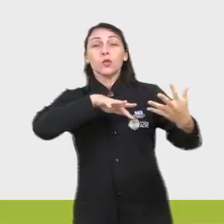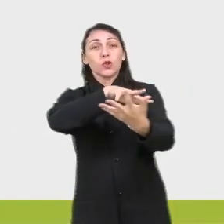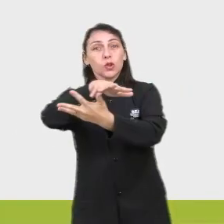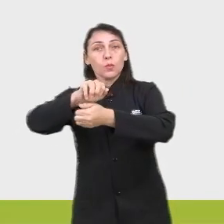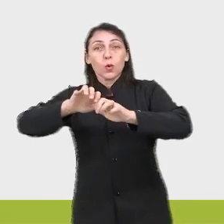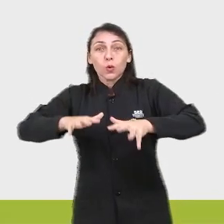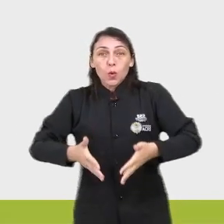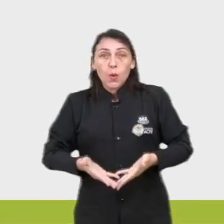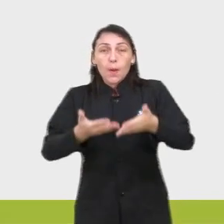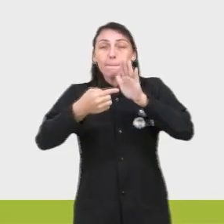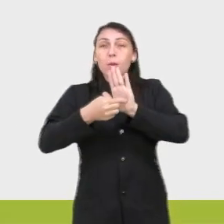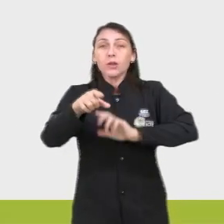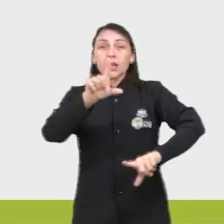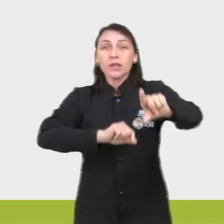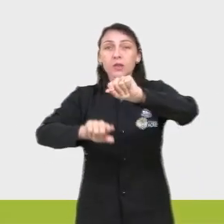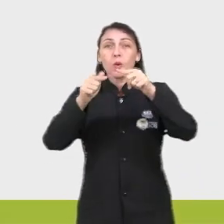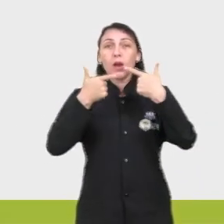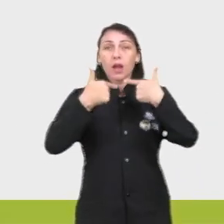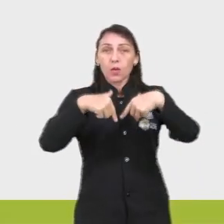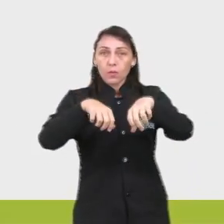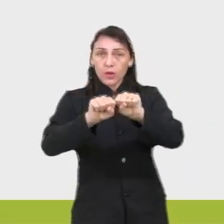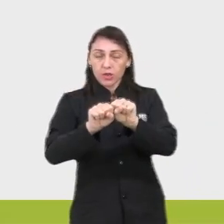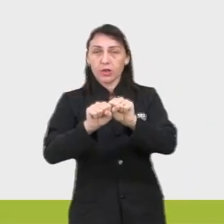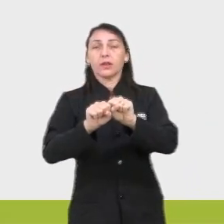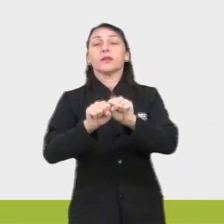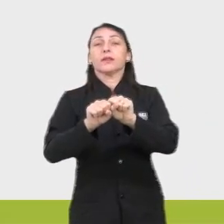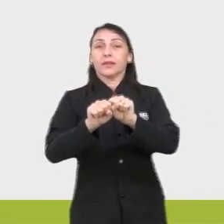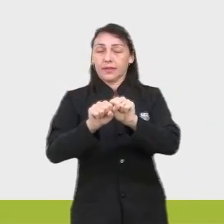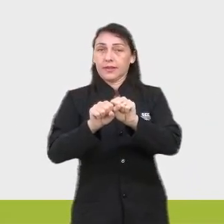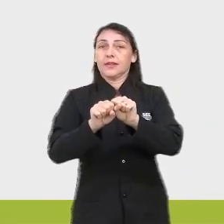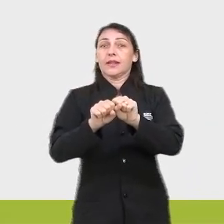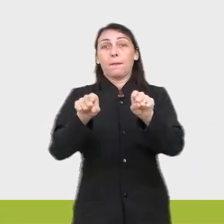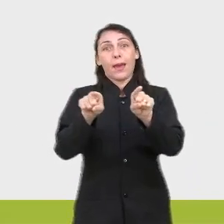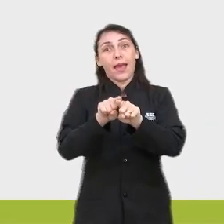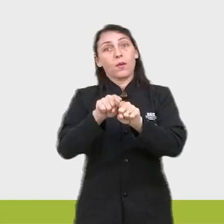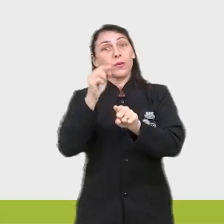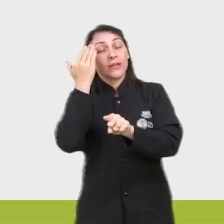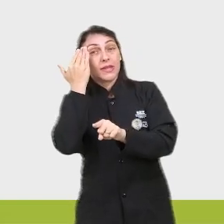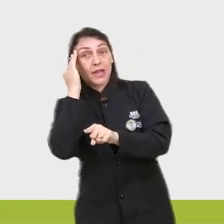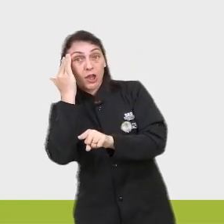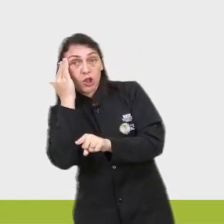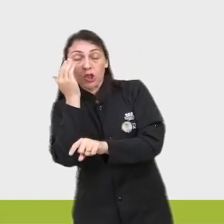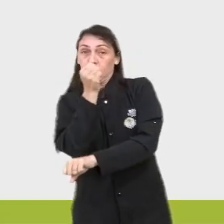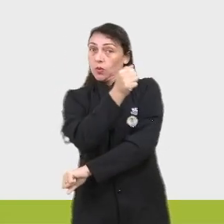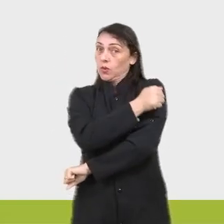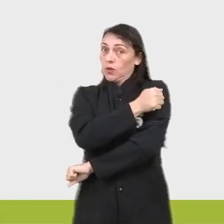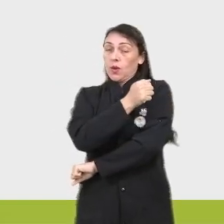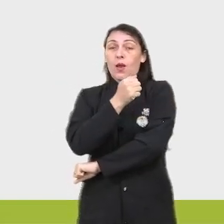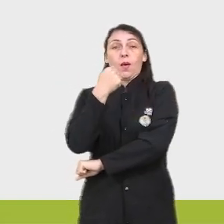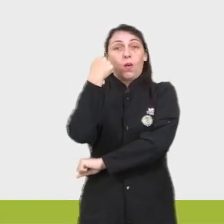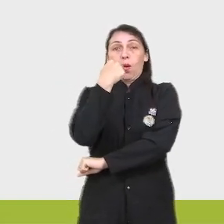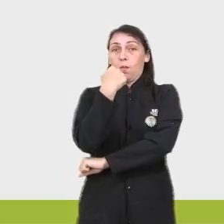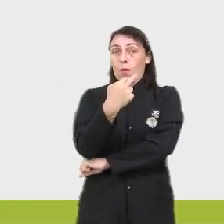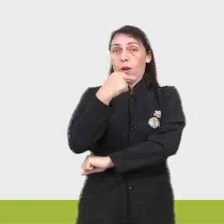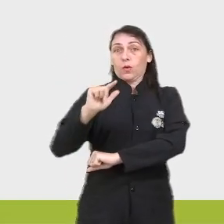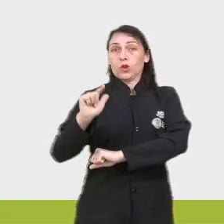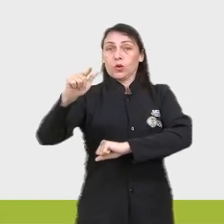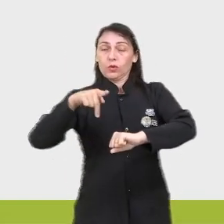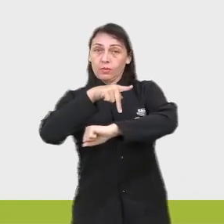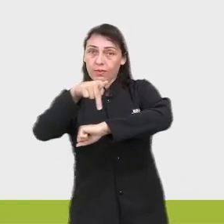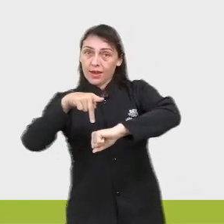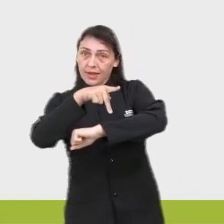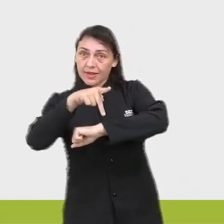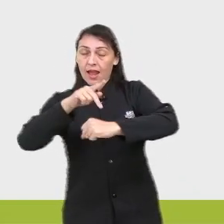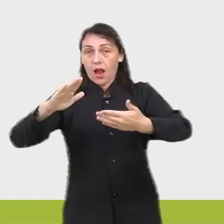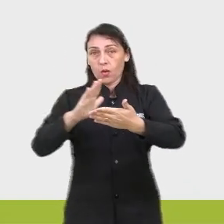manifesta através das escolhas linguísticas. Daí que os mal entendidos dos alunos de espanhol como língua estrangeira são